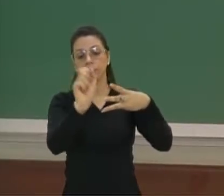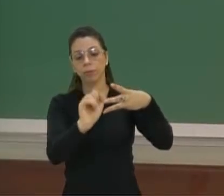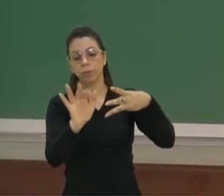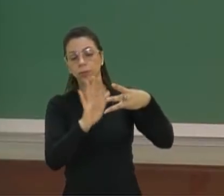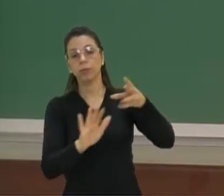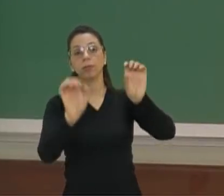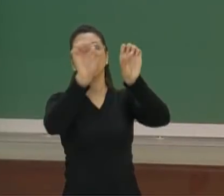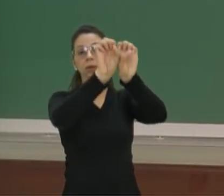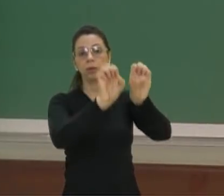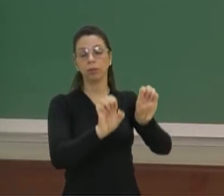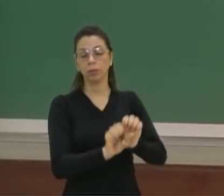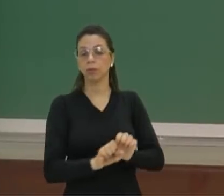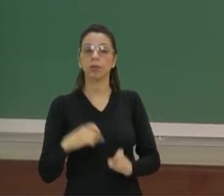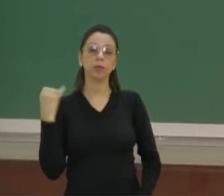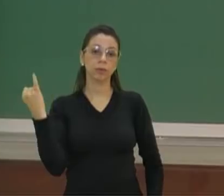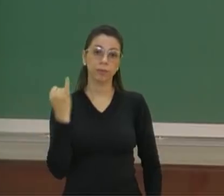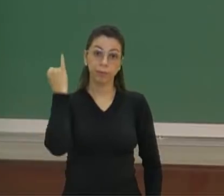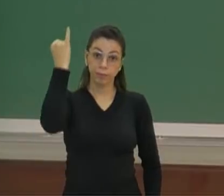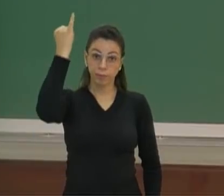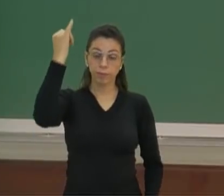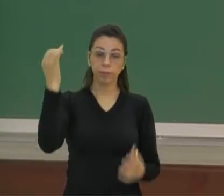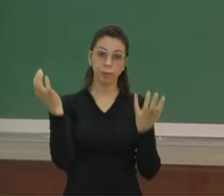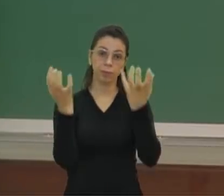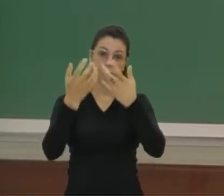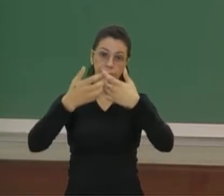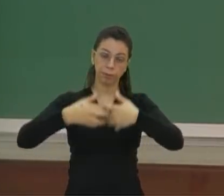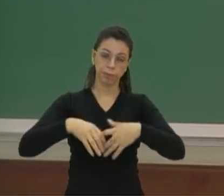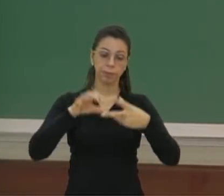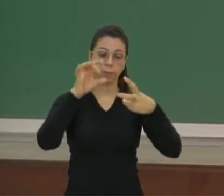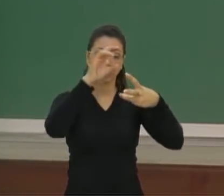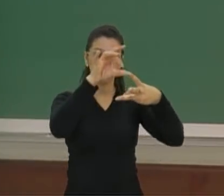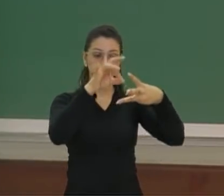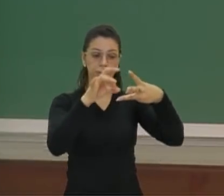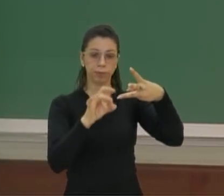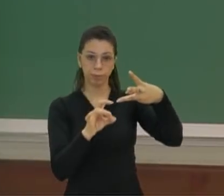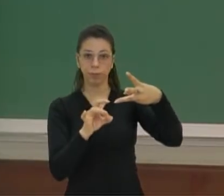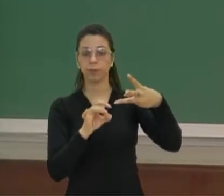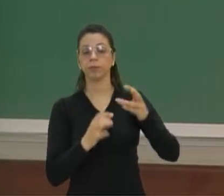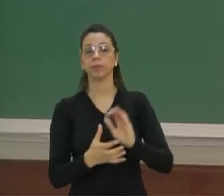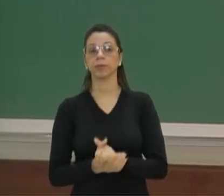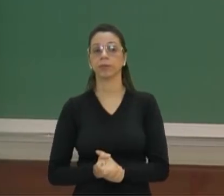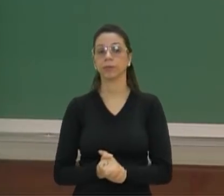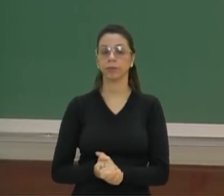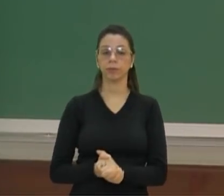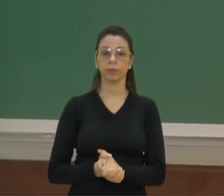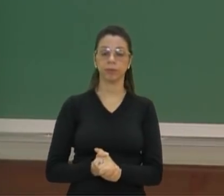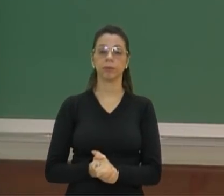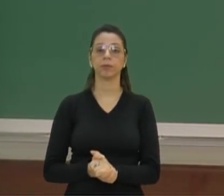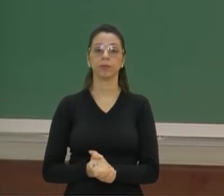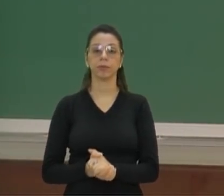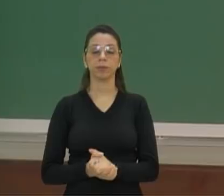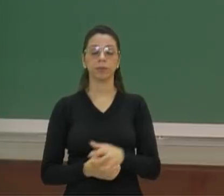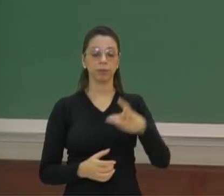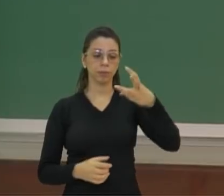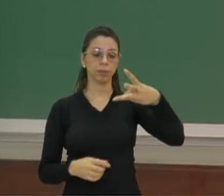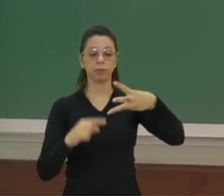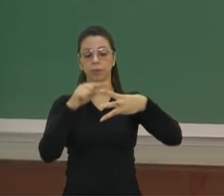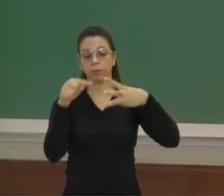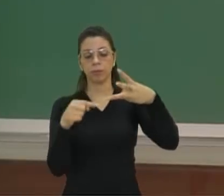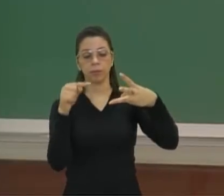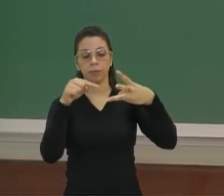estruturas muito importantes com as suas funções em cada uma dessas regiões. Na orelha interna